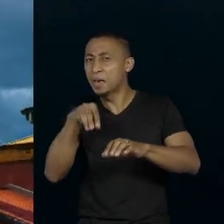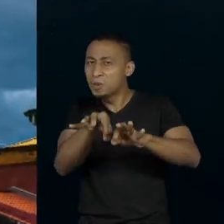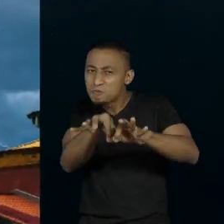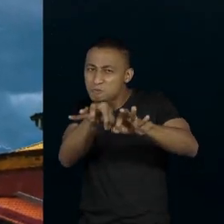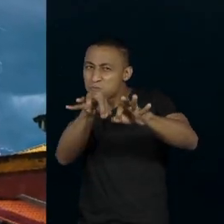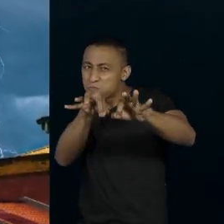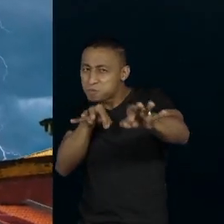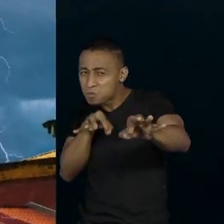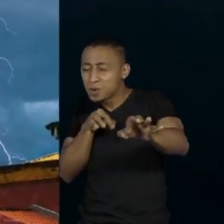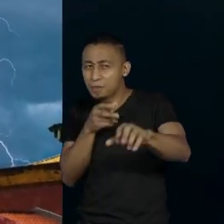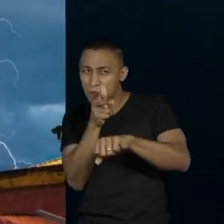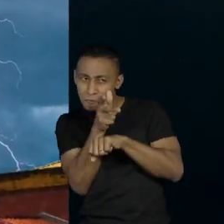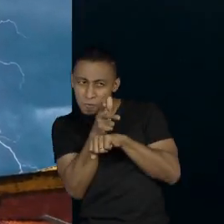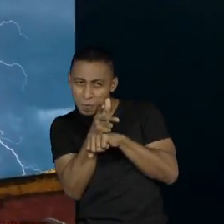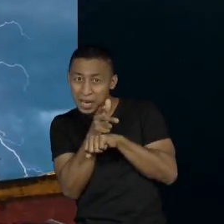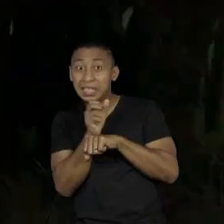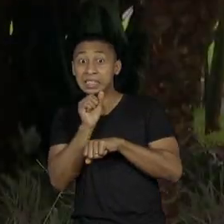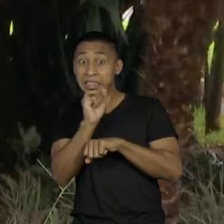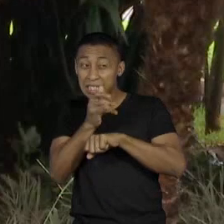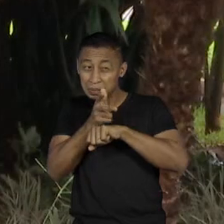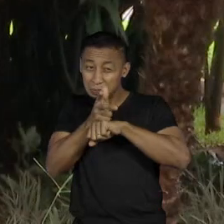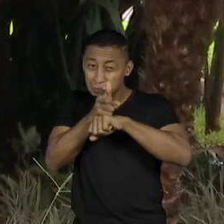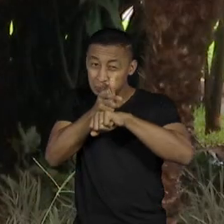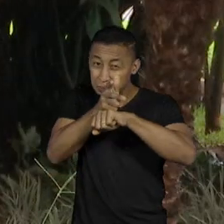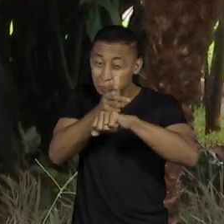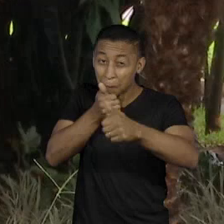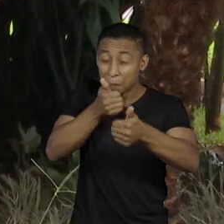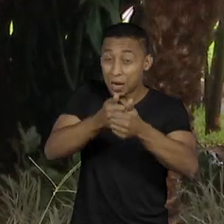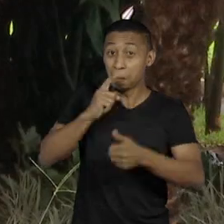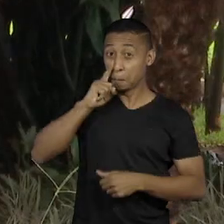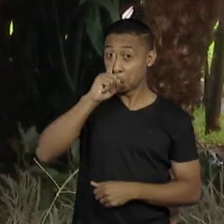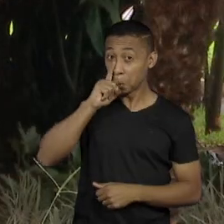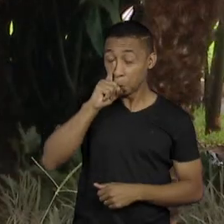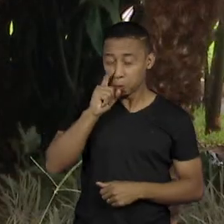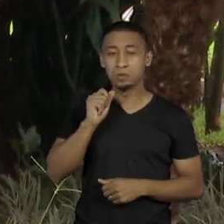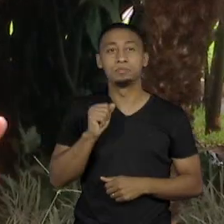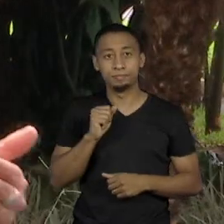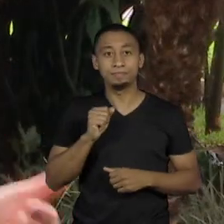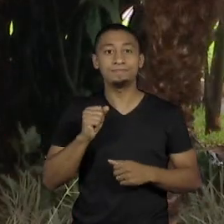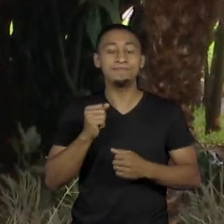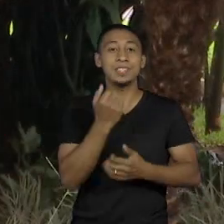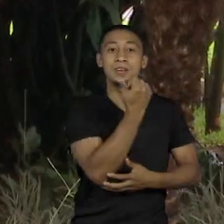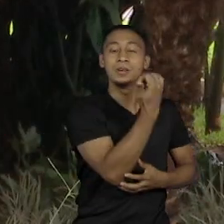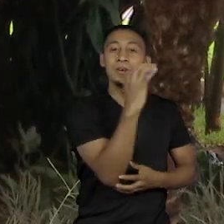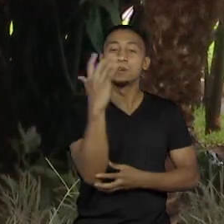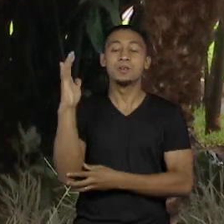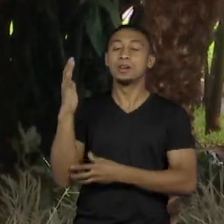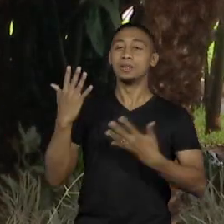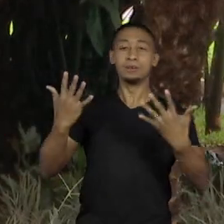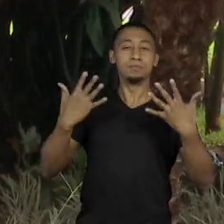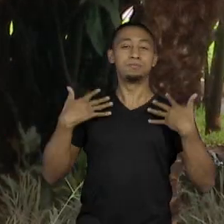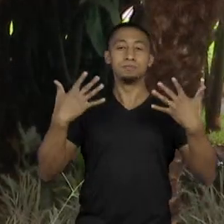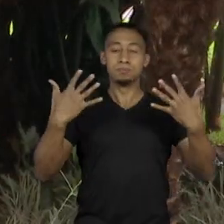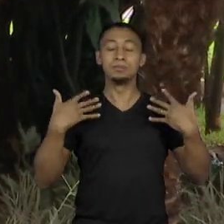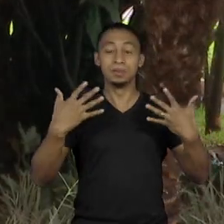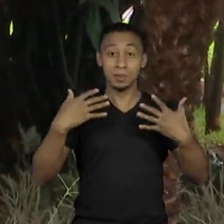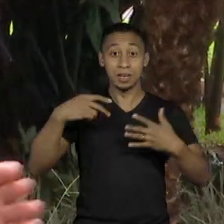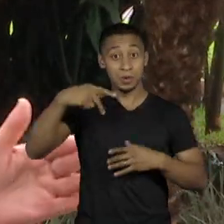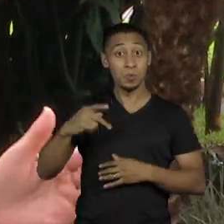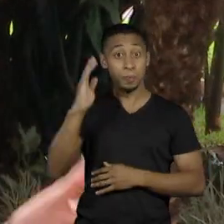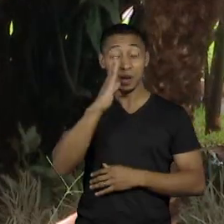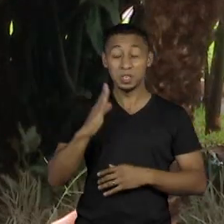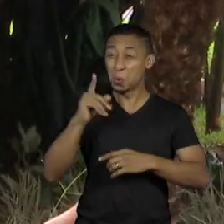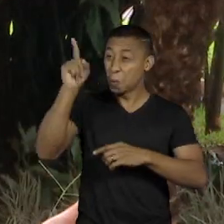mais para próximo, já temos que sair correndo. De clima tropical, o Brasil é o país que tem a maior incidência de raios no mundo,